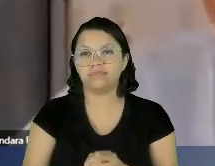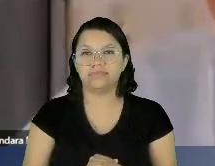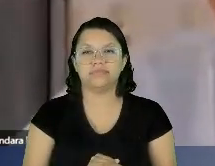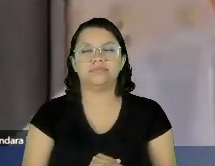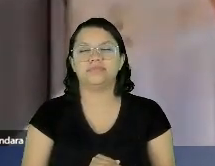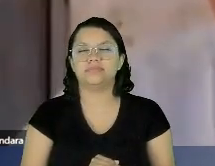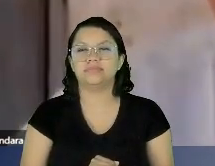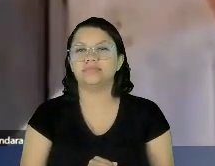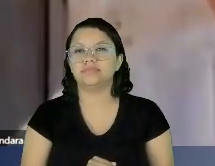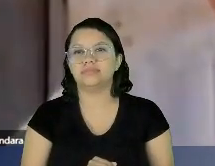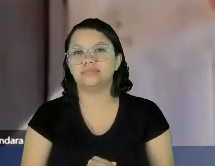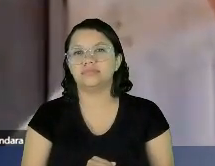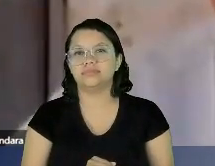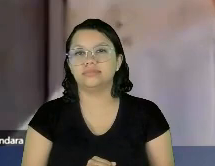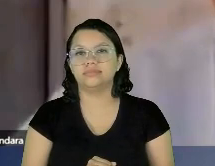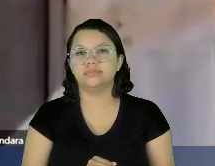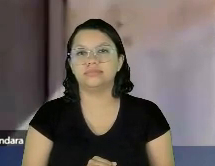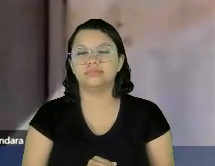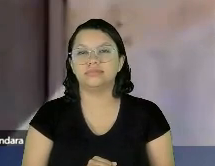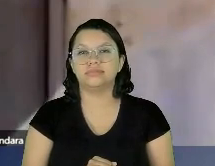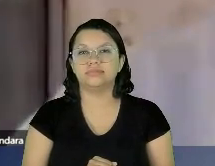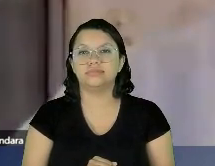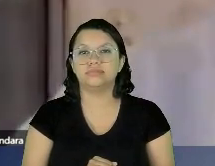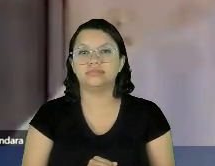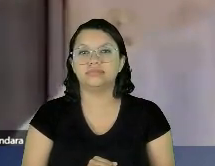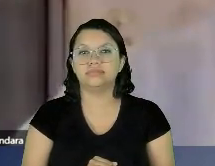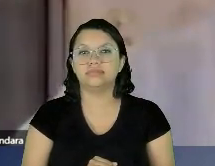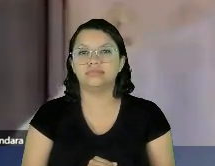certinho, eu falei super rápido.